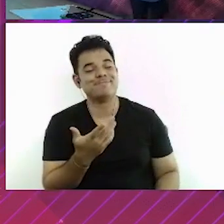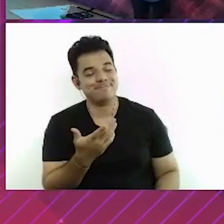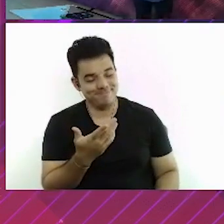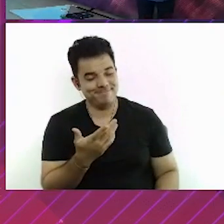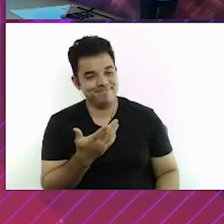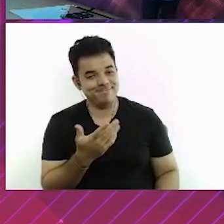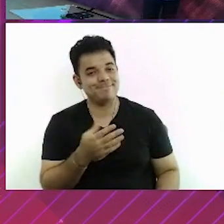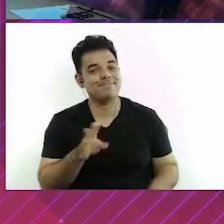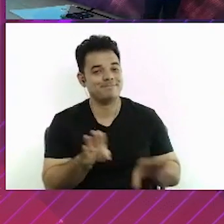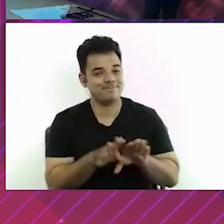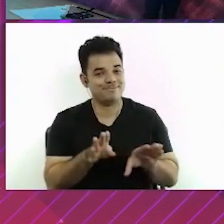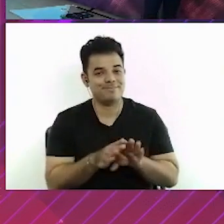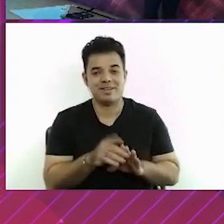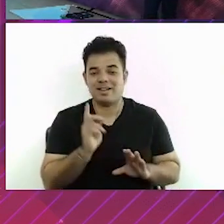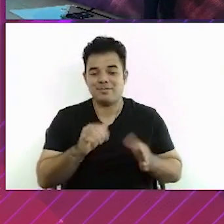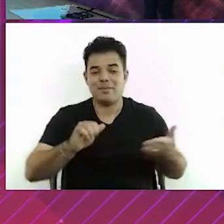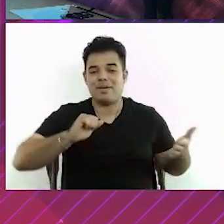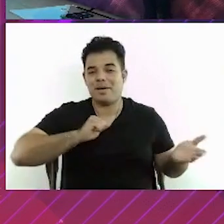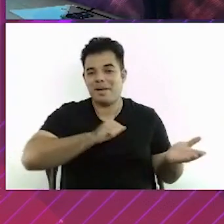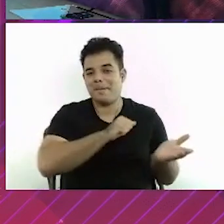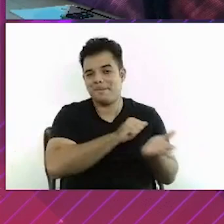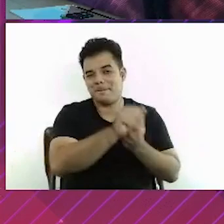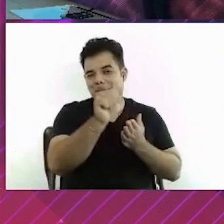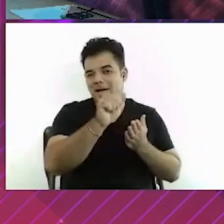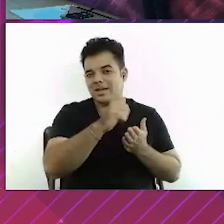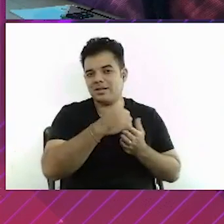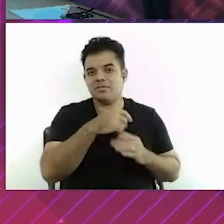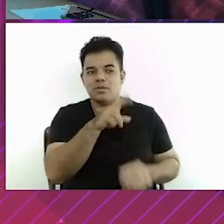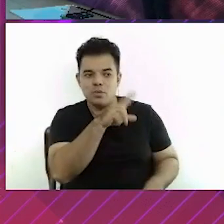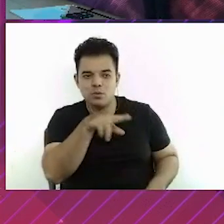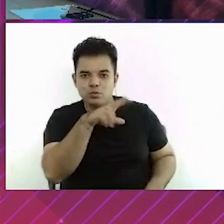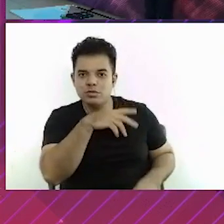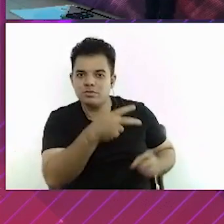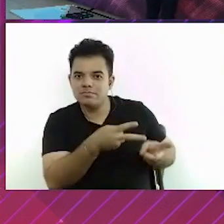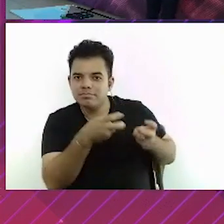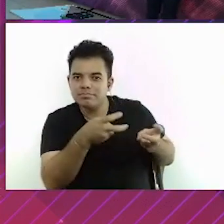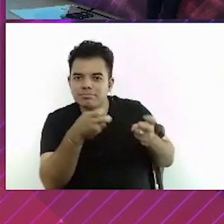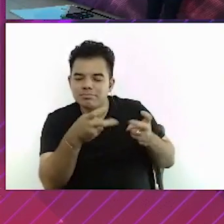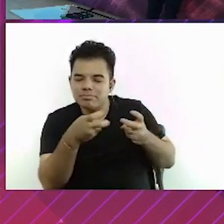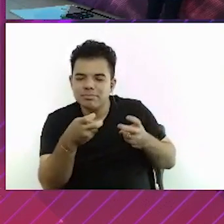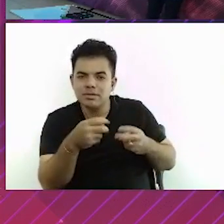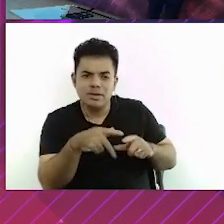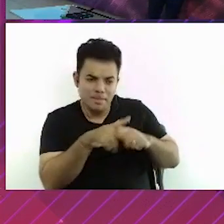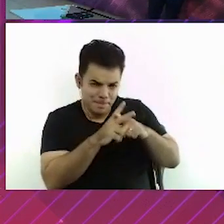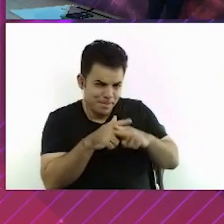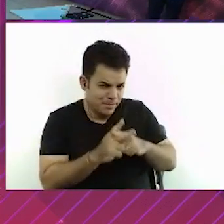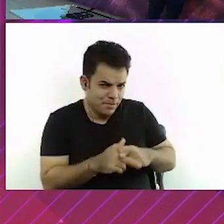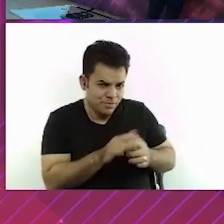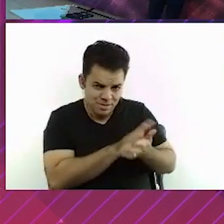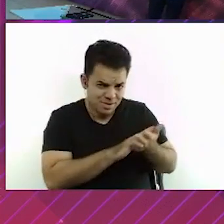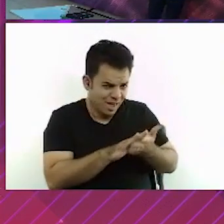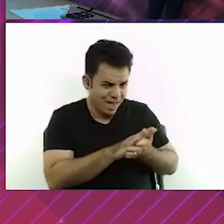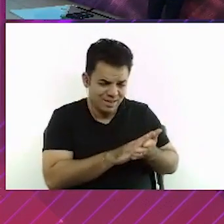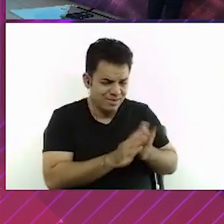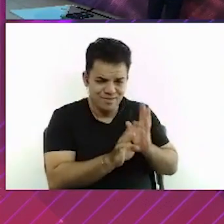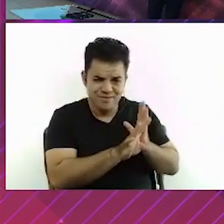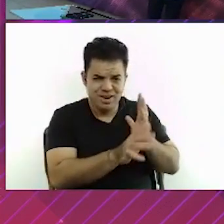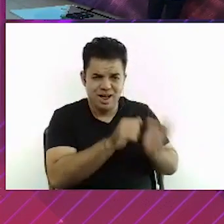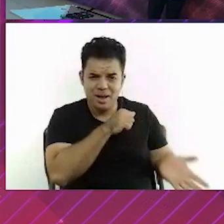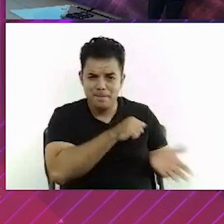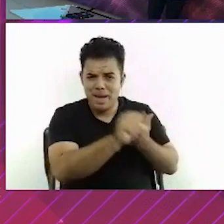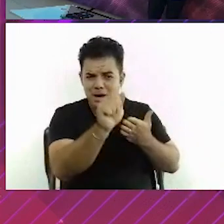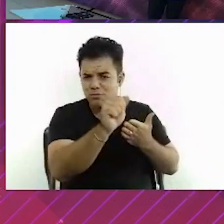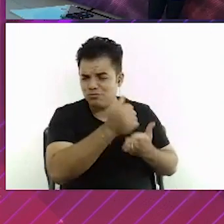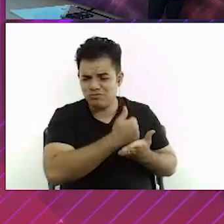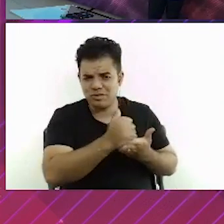será descartada quando ninguém estiver consumindo dela. Você não tem mais nenhum microserviço consumindo, ela é descartada. Então é interessante definir